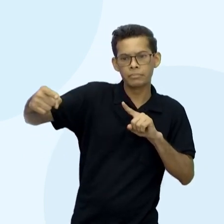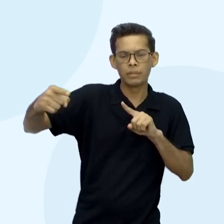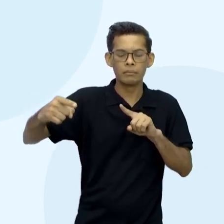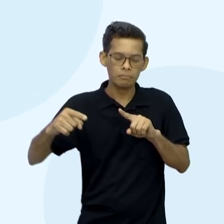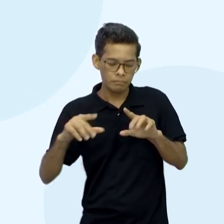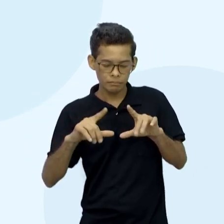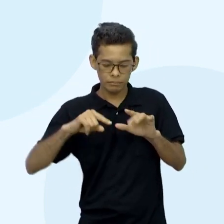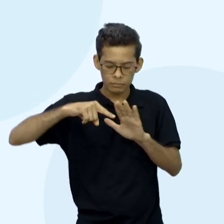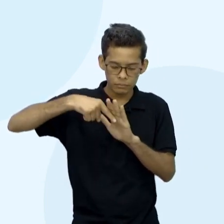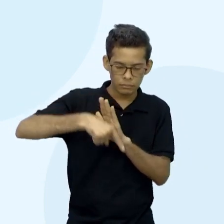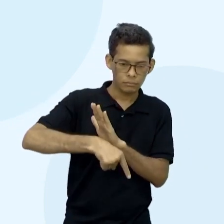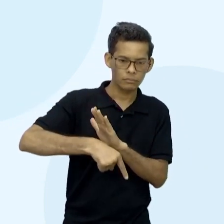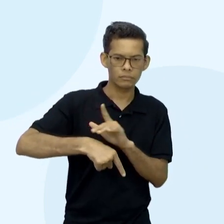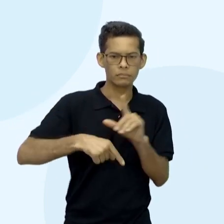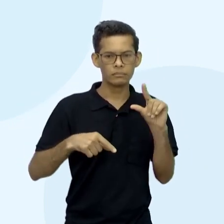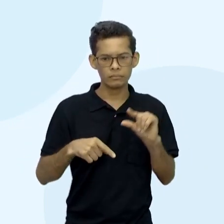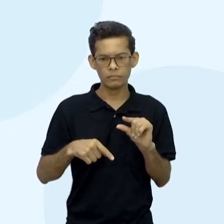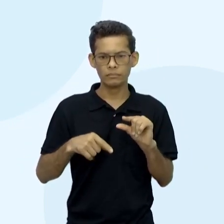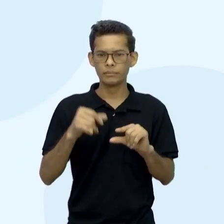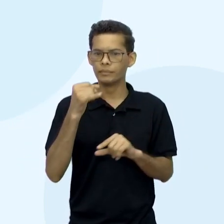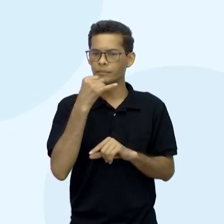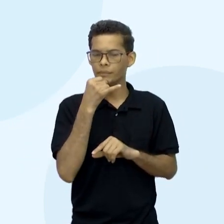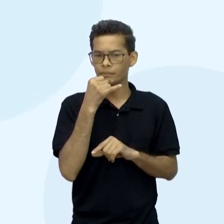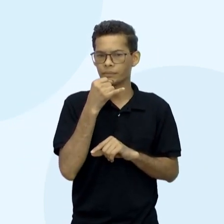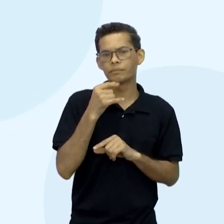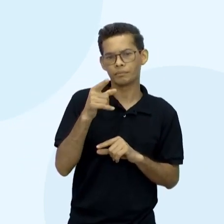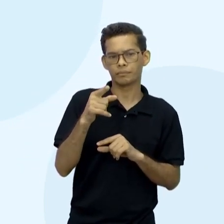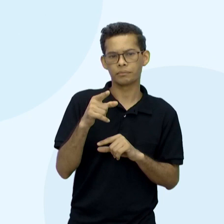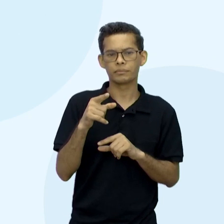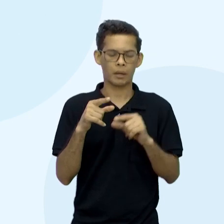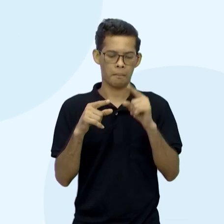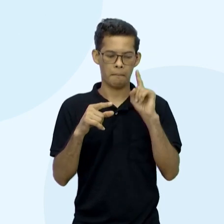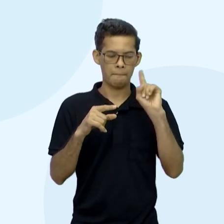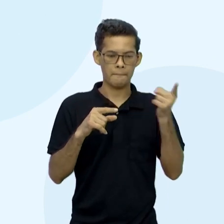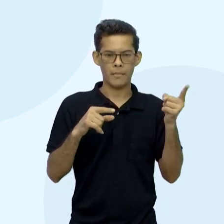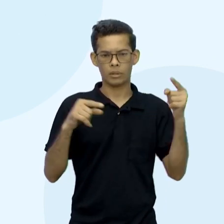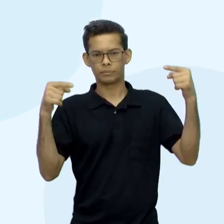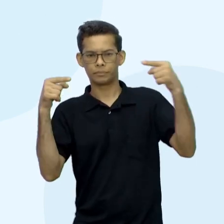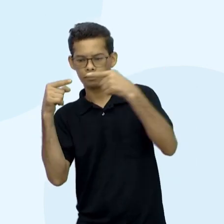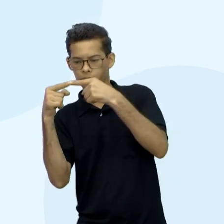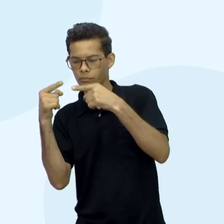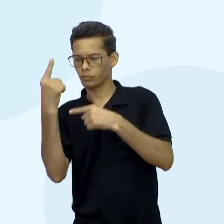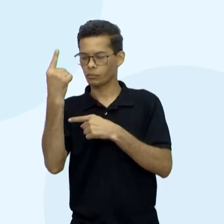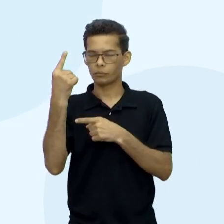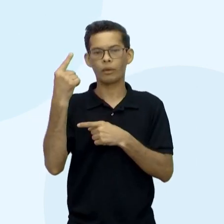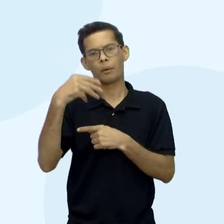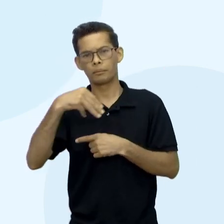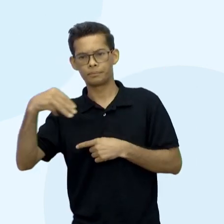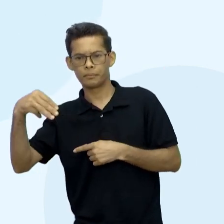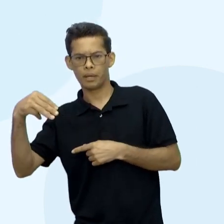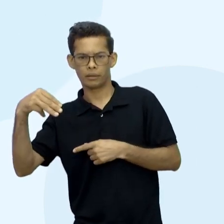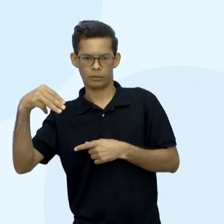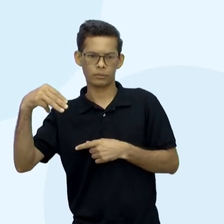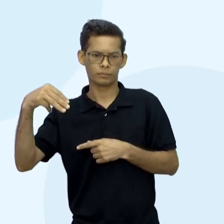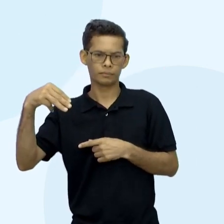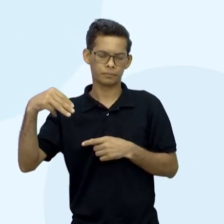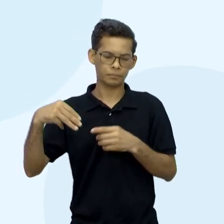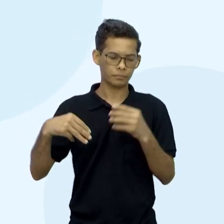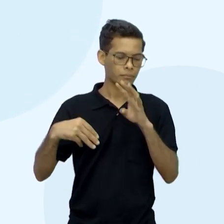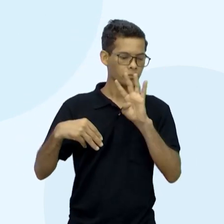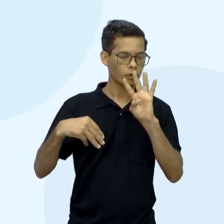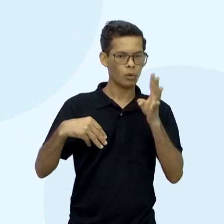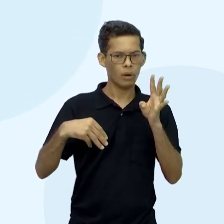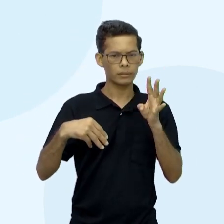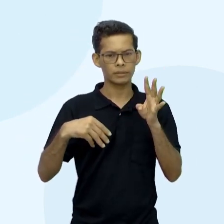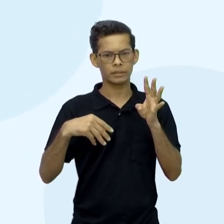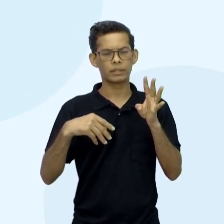menor é a profundidade. Aqui, ó, 1000 Hz, 1000 MHz, né? Megahertz, vai até 1 metro essa onda, né? No caso. Aí 400, vai para 2.